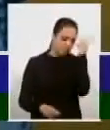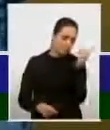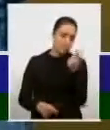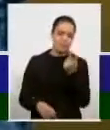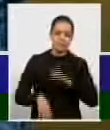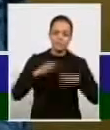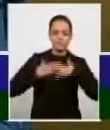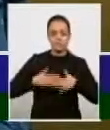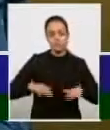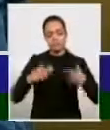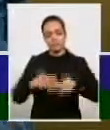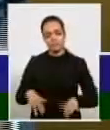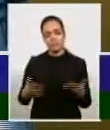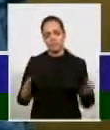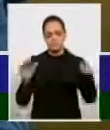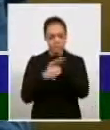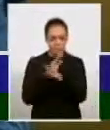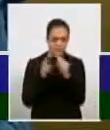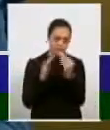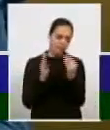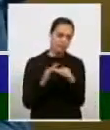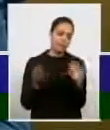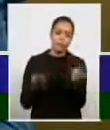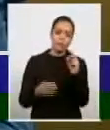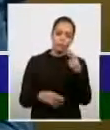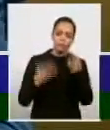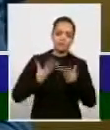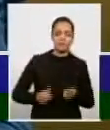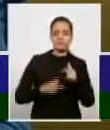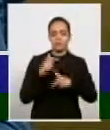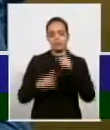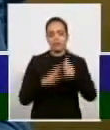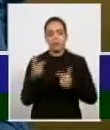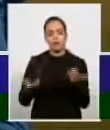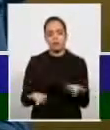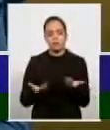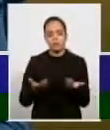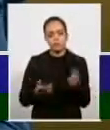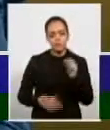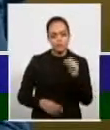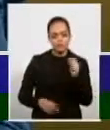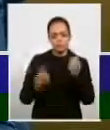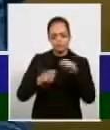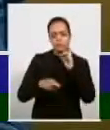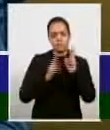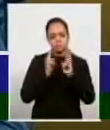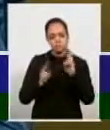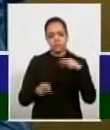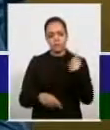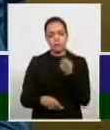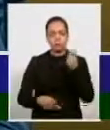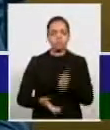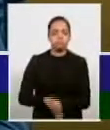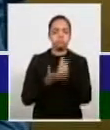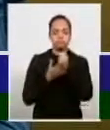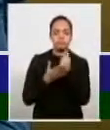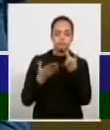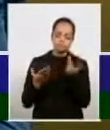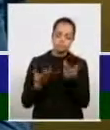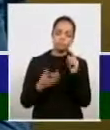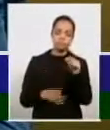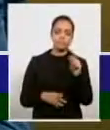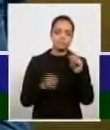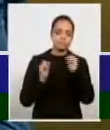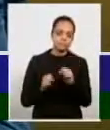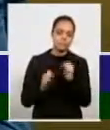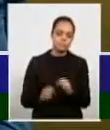vezes descansando para ir para chegar em casa, ou está cansado do trabalho, ou coisa assim, isso precisa ser mudado. E aí a nossa contribuição para que